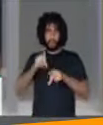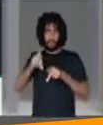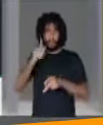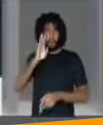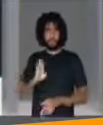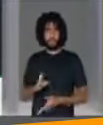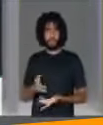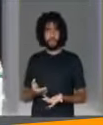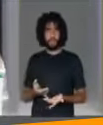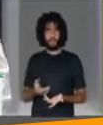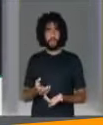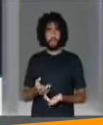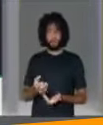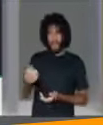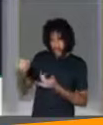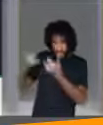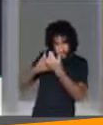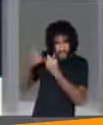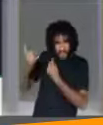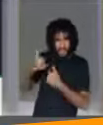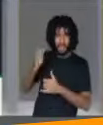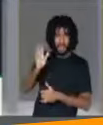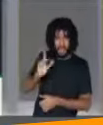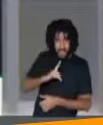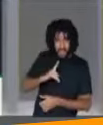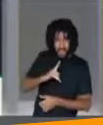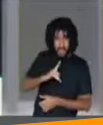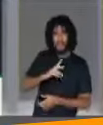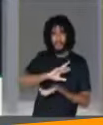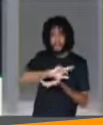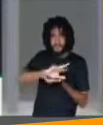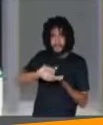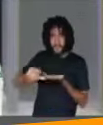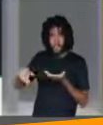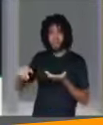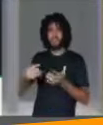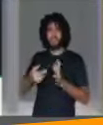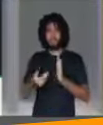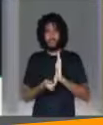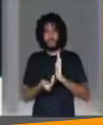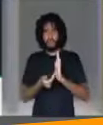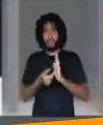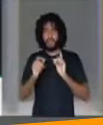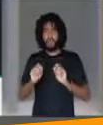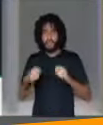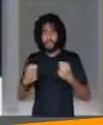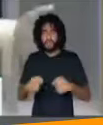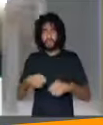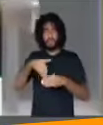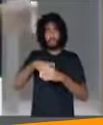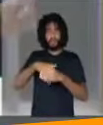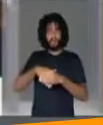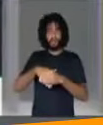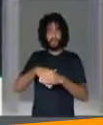não venham com esta nós já temos muitas coisas nesta casa para serem votadas